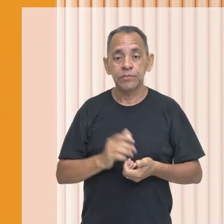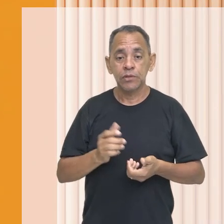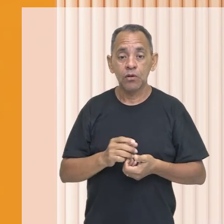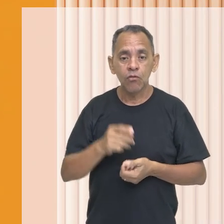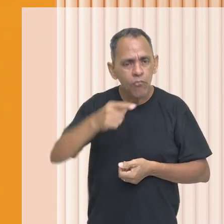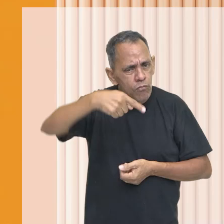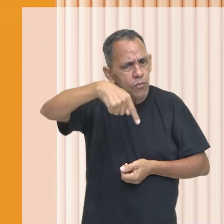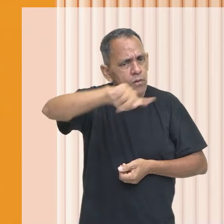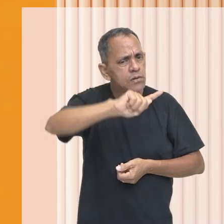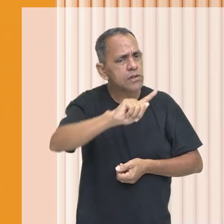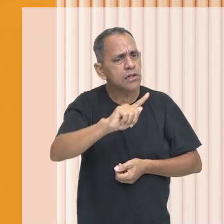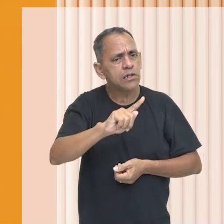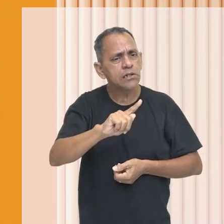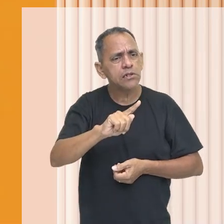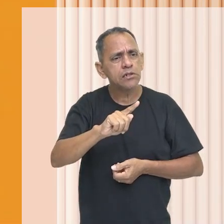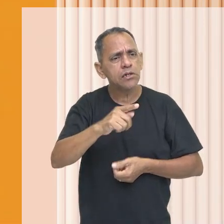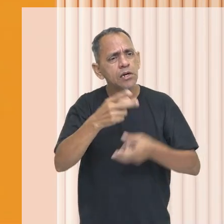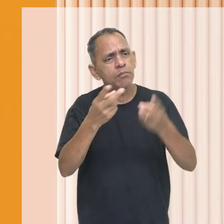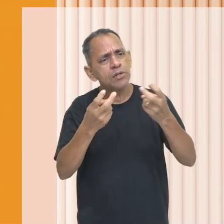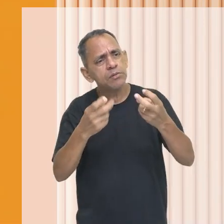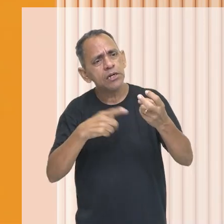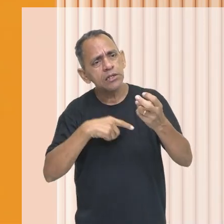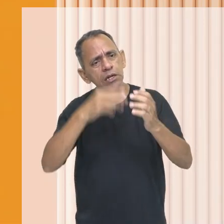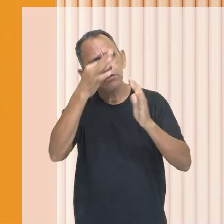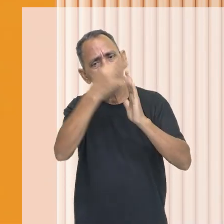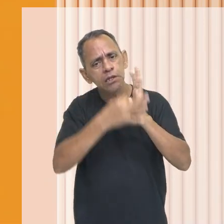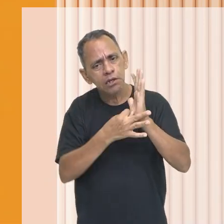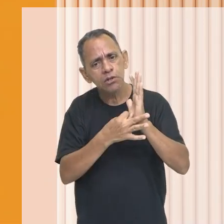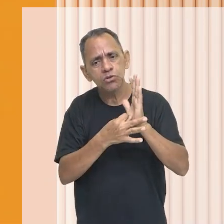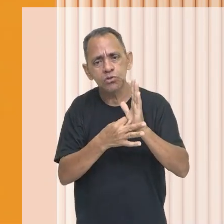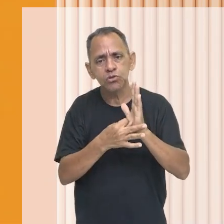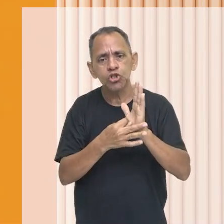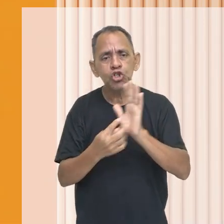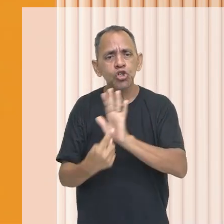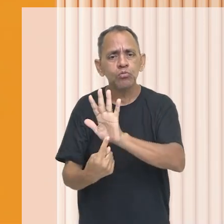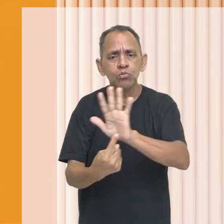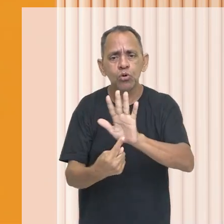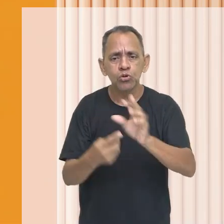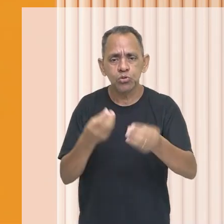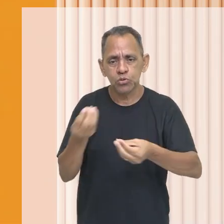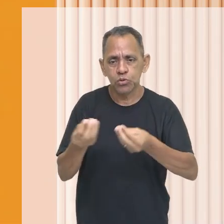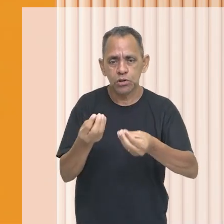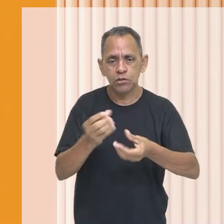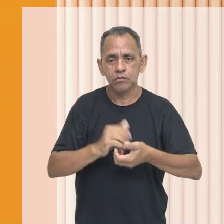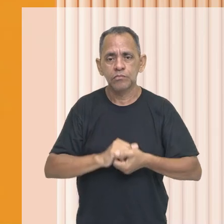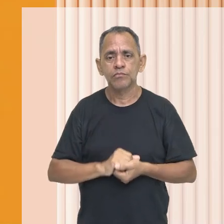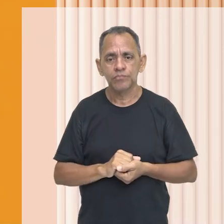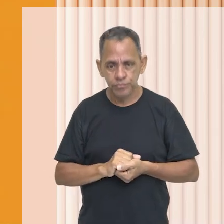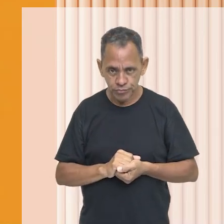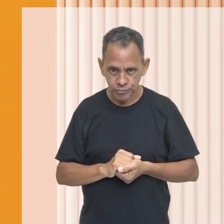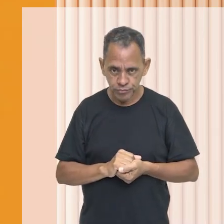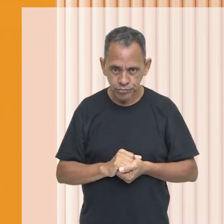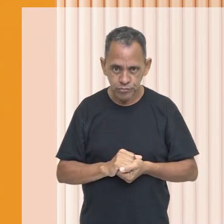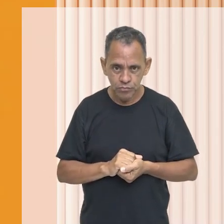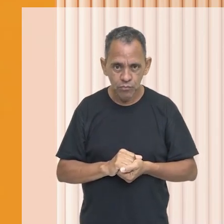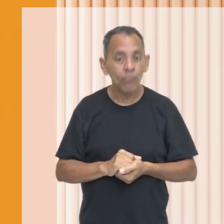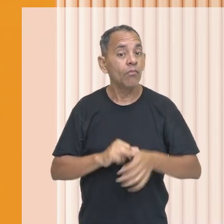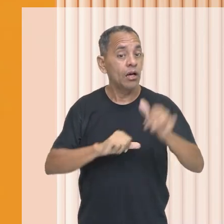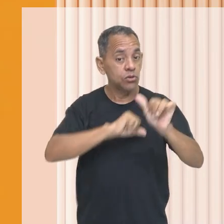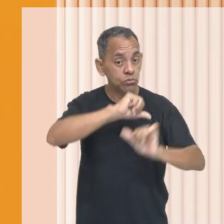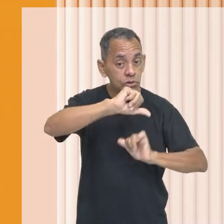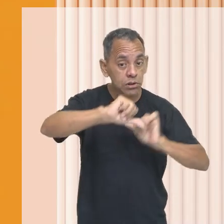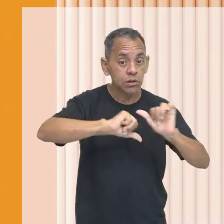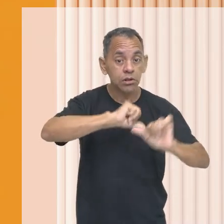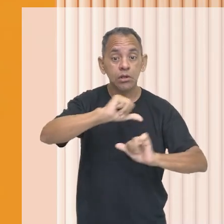com textos, né, que trazem esse contexto, né, de